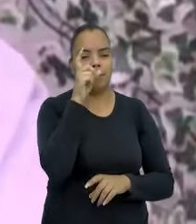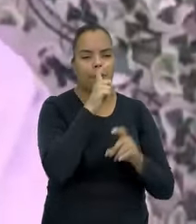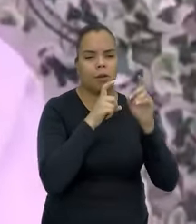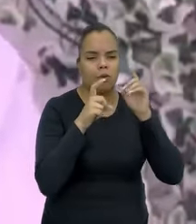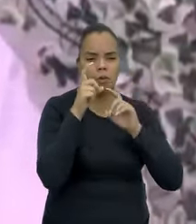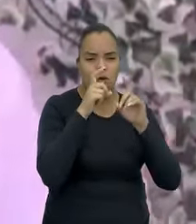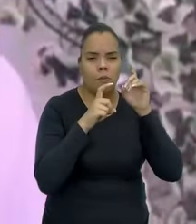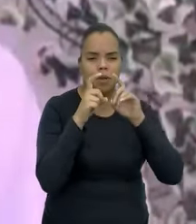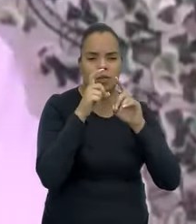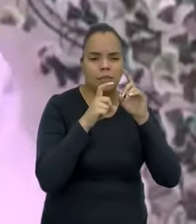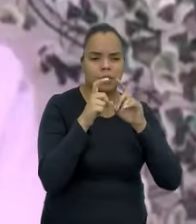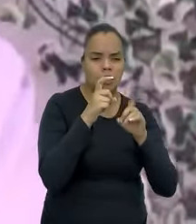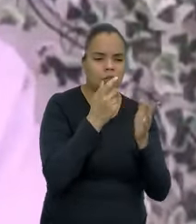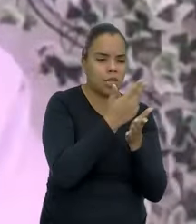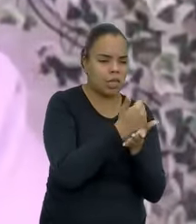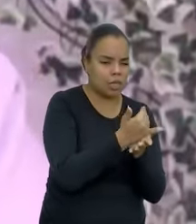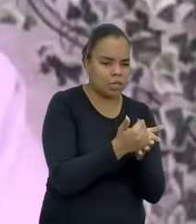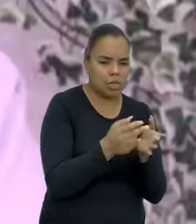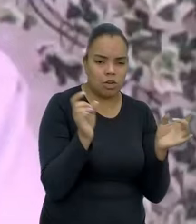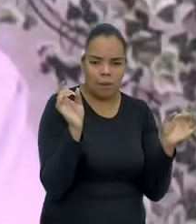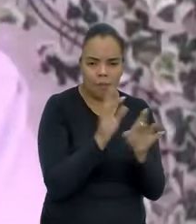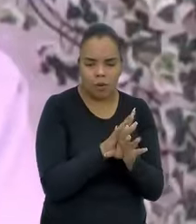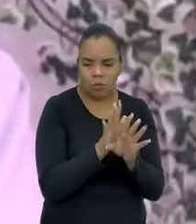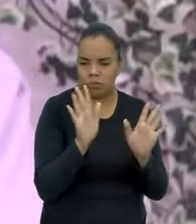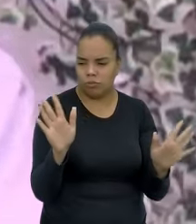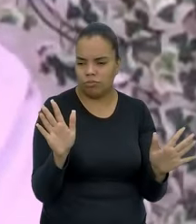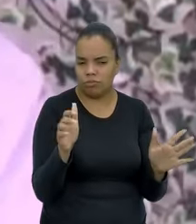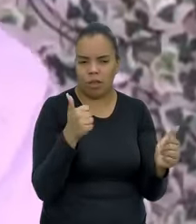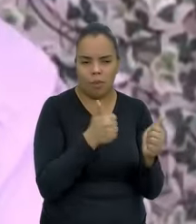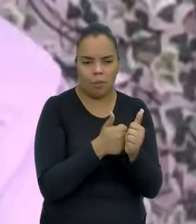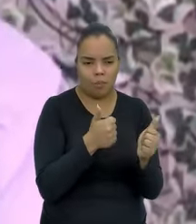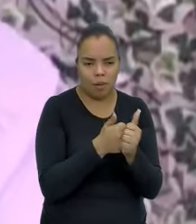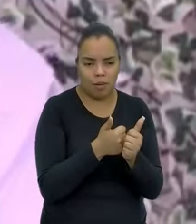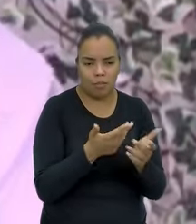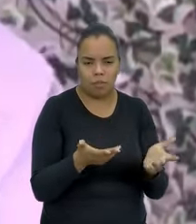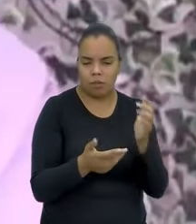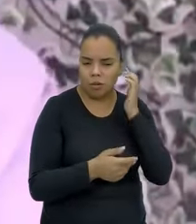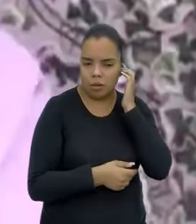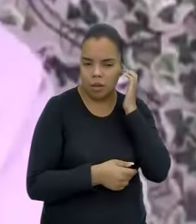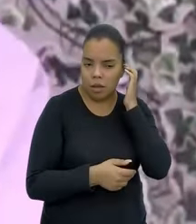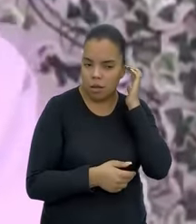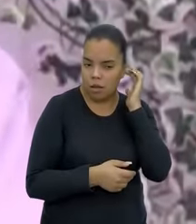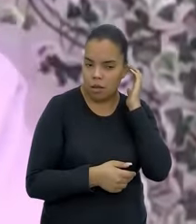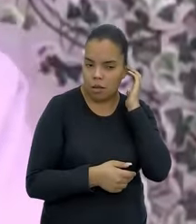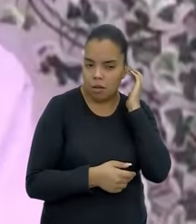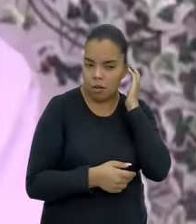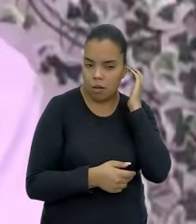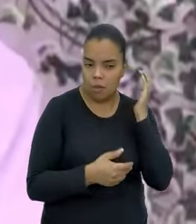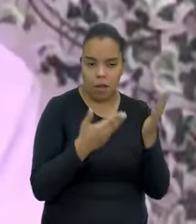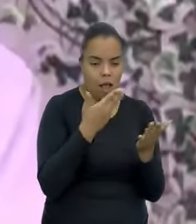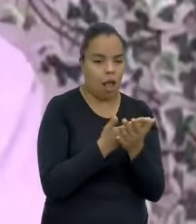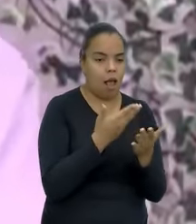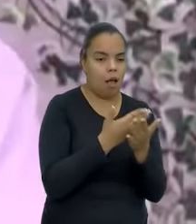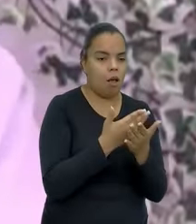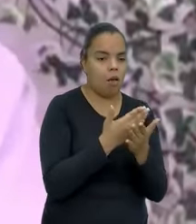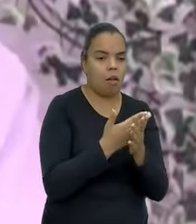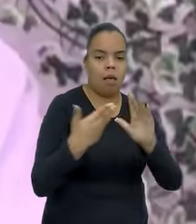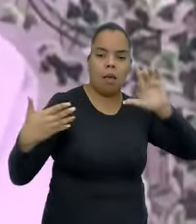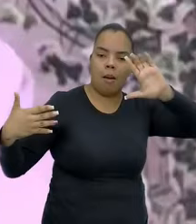de levar um desenho pronto lá no livro né de ter uma aula às vezes preparado no PowerPoint